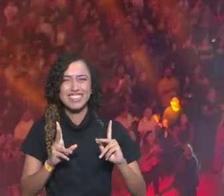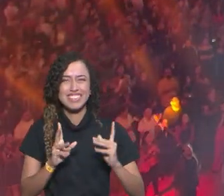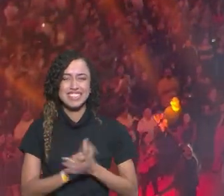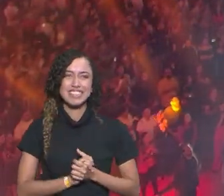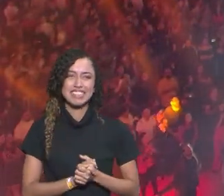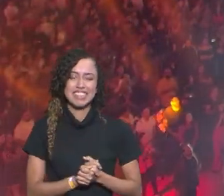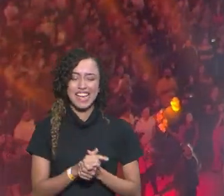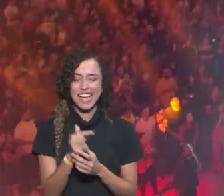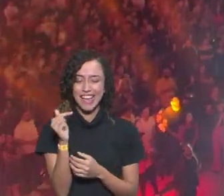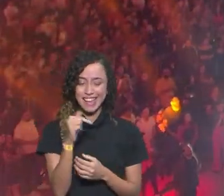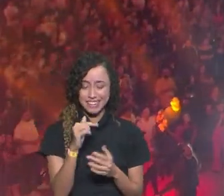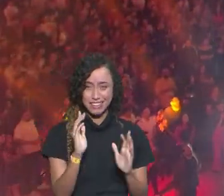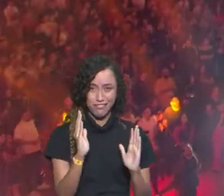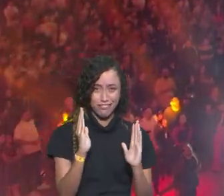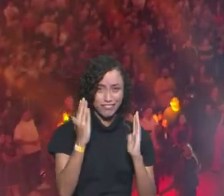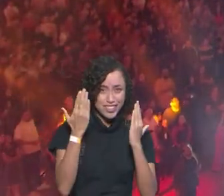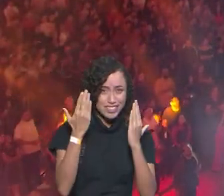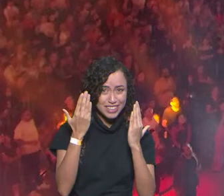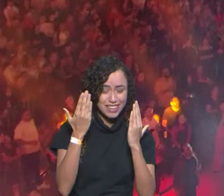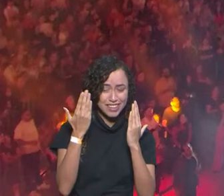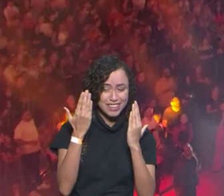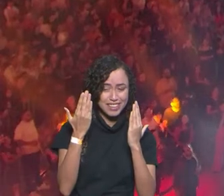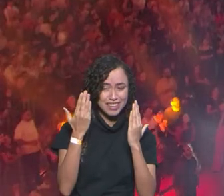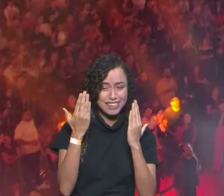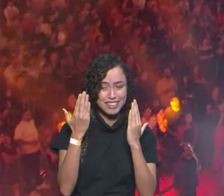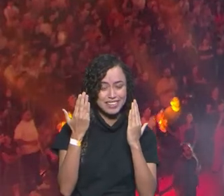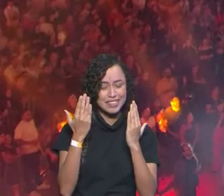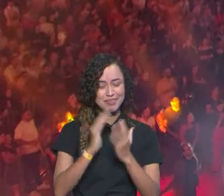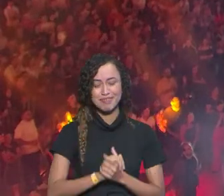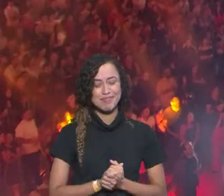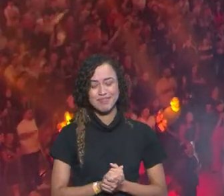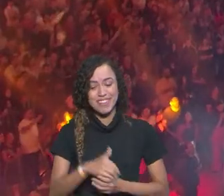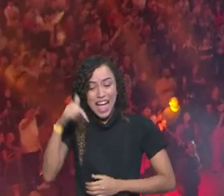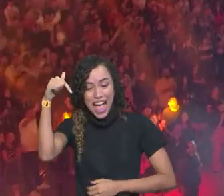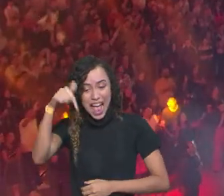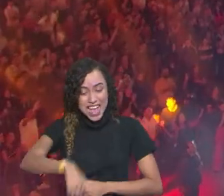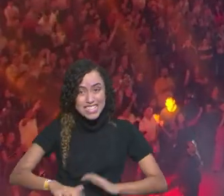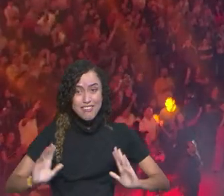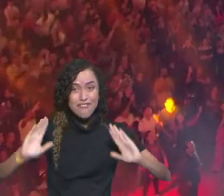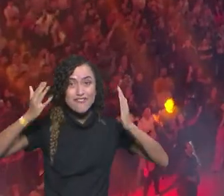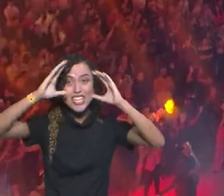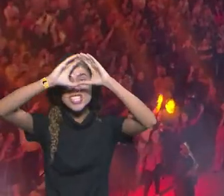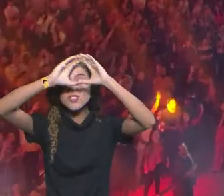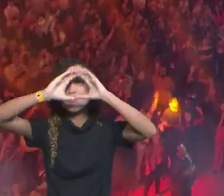Essa festa é a rave do céu